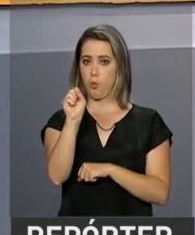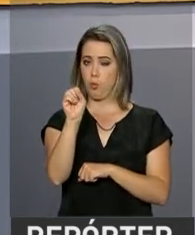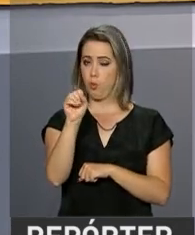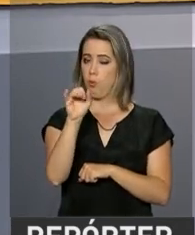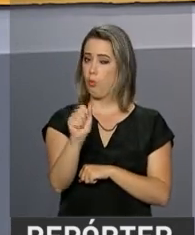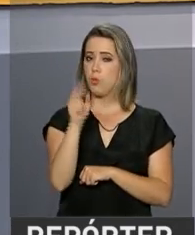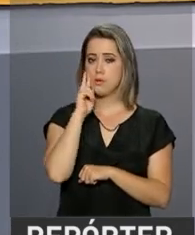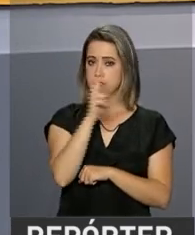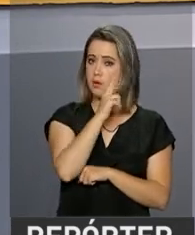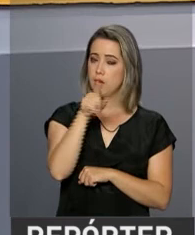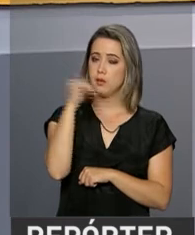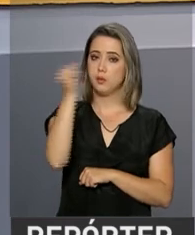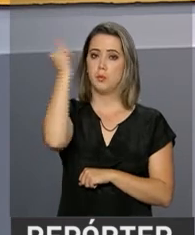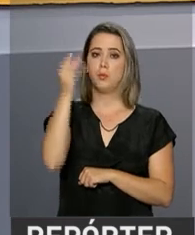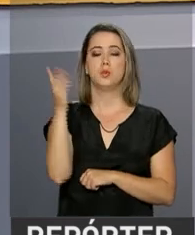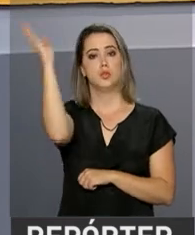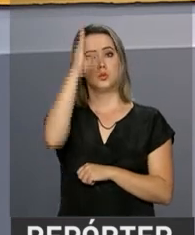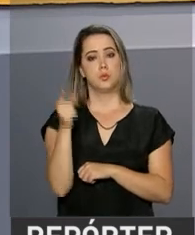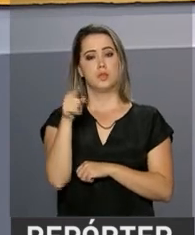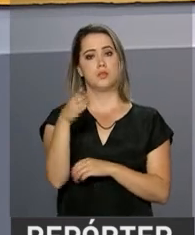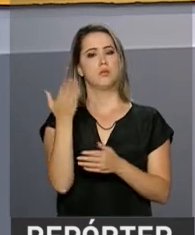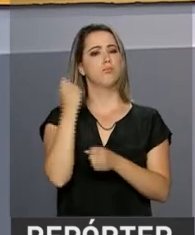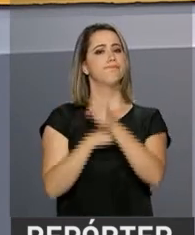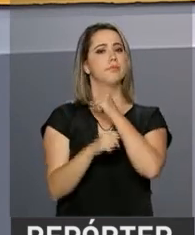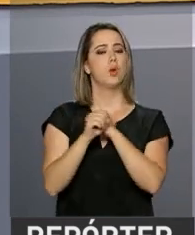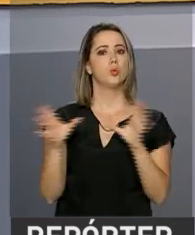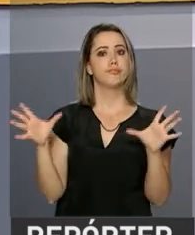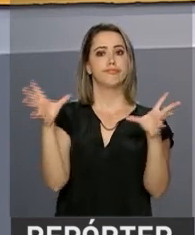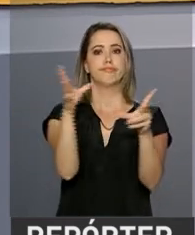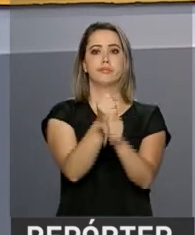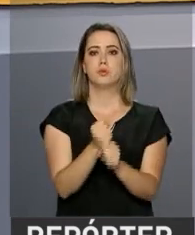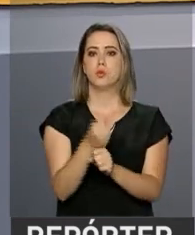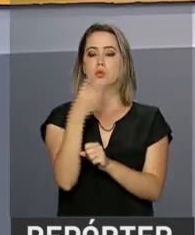Em 2016, o comércio entre os dois países somou